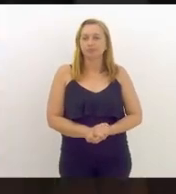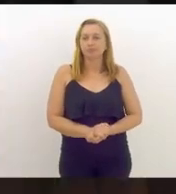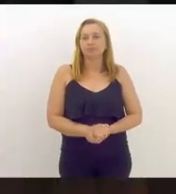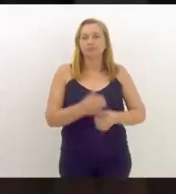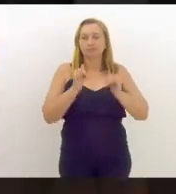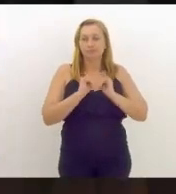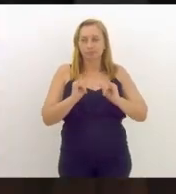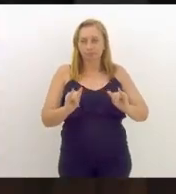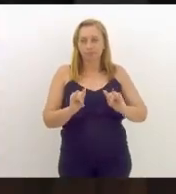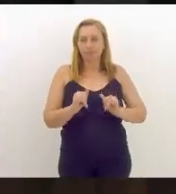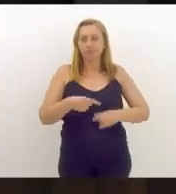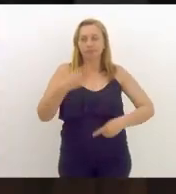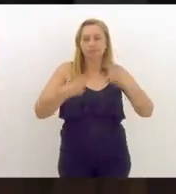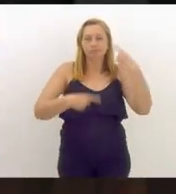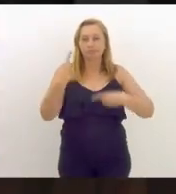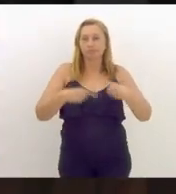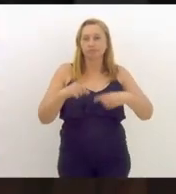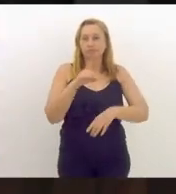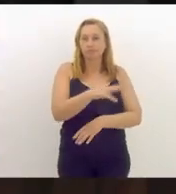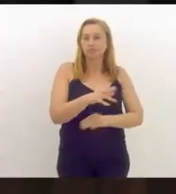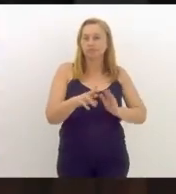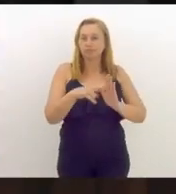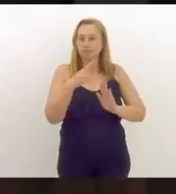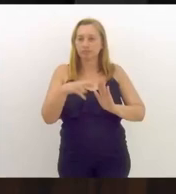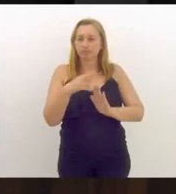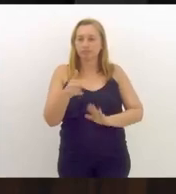anuncio em discussão 942